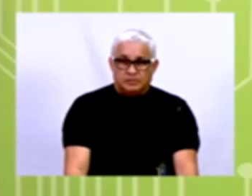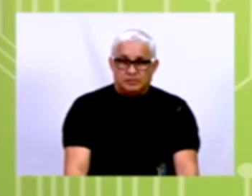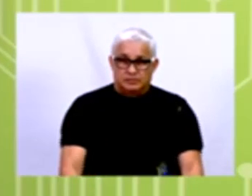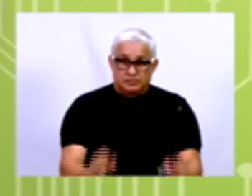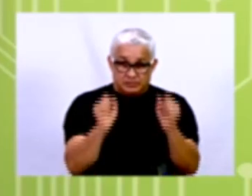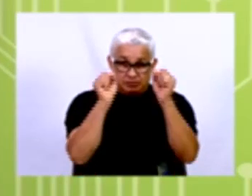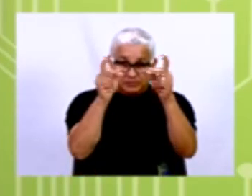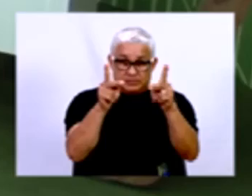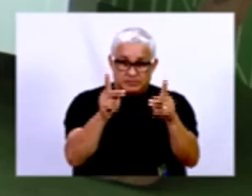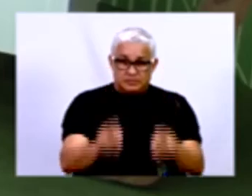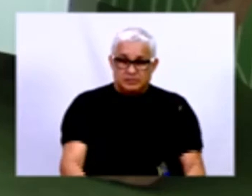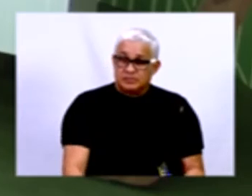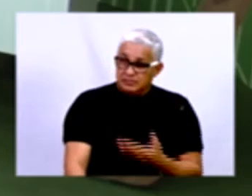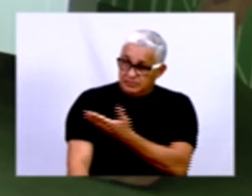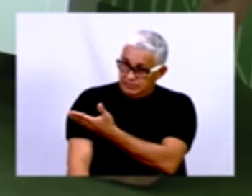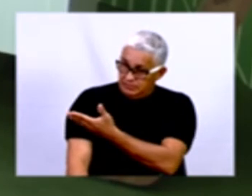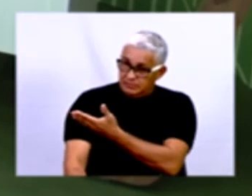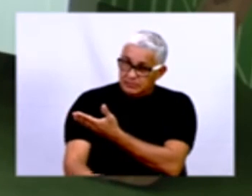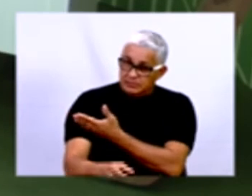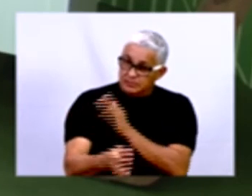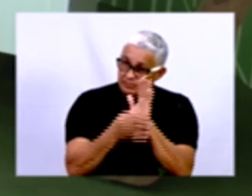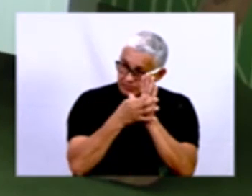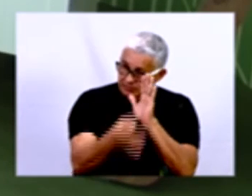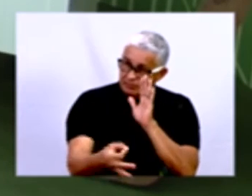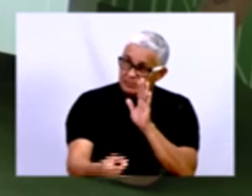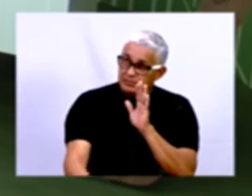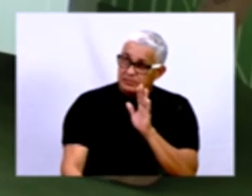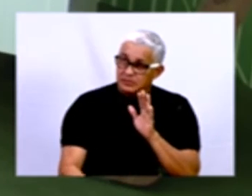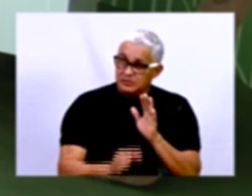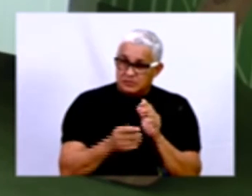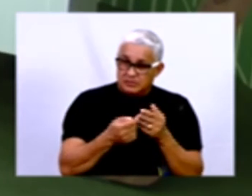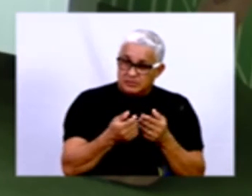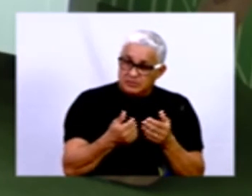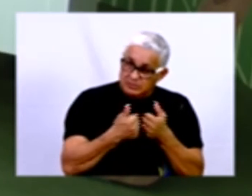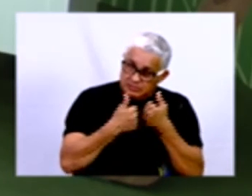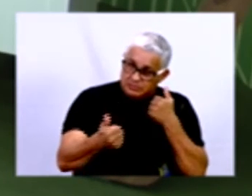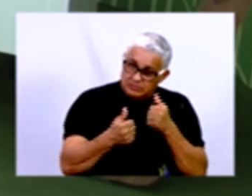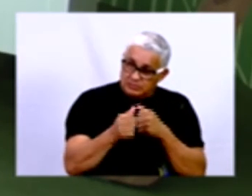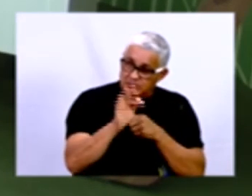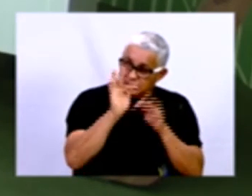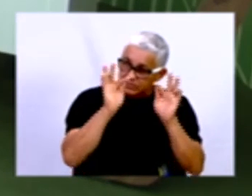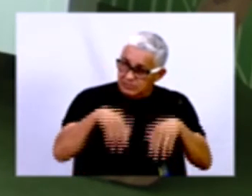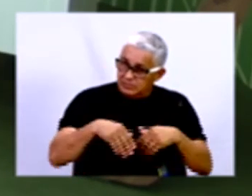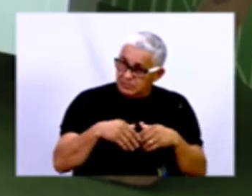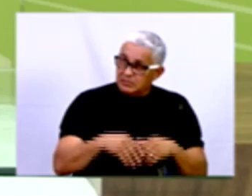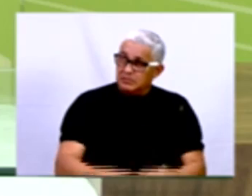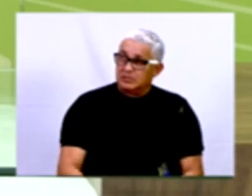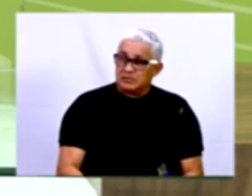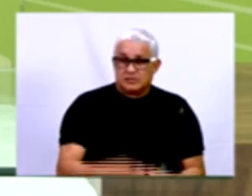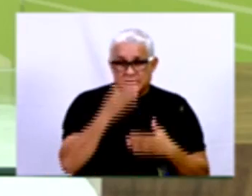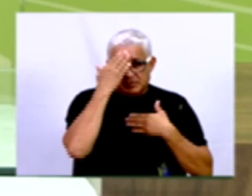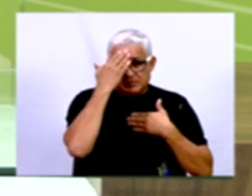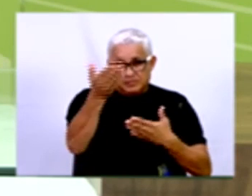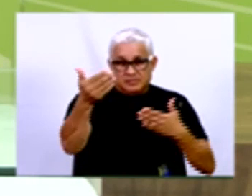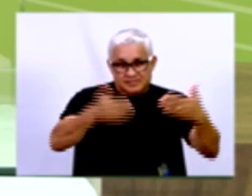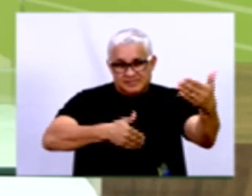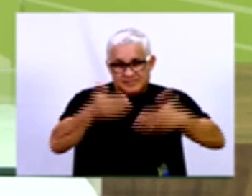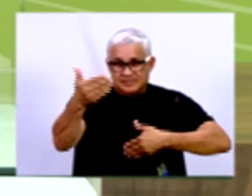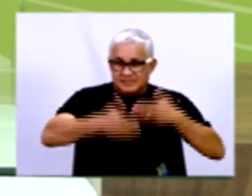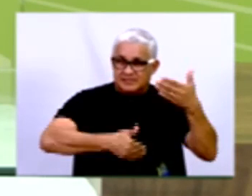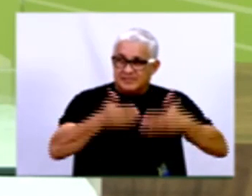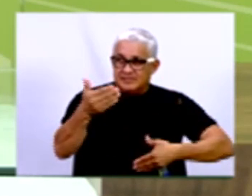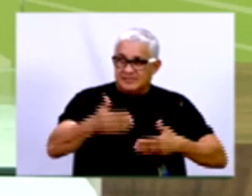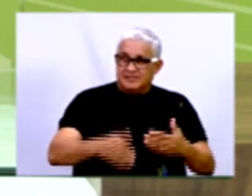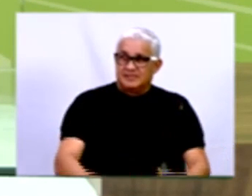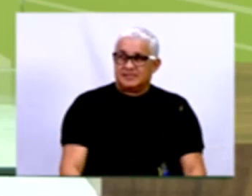Ok? Professora, algum comentário? Nós estamos caminhando para o encerramento. Algum comentário final? Pessoal, gostaria de agradecer a participação aqui no chat.